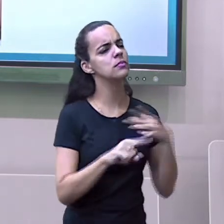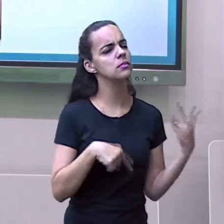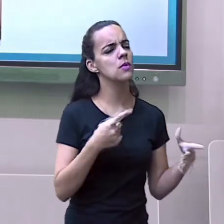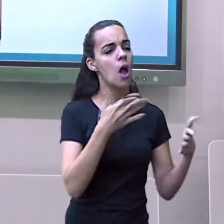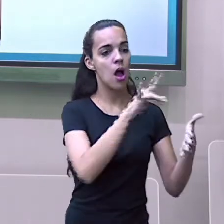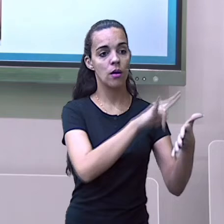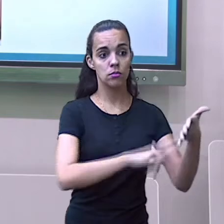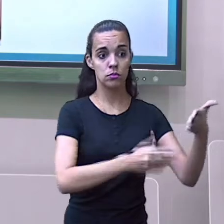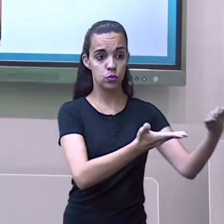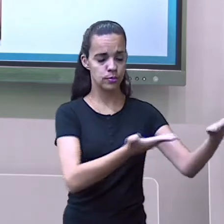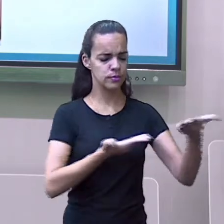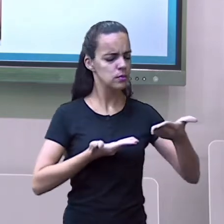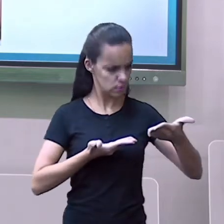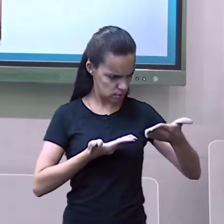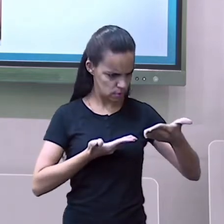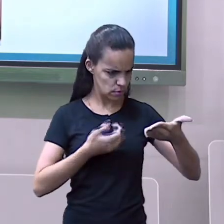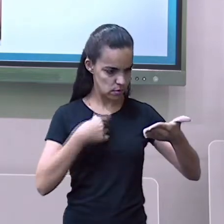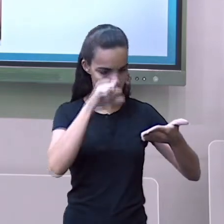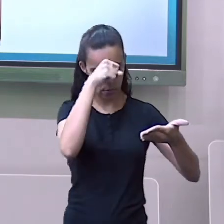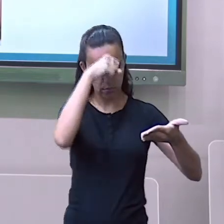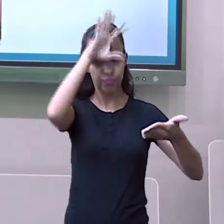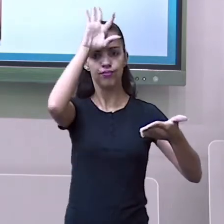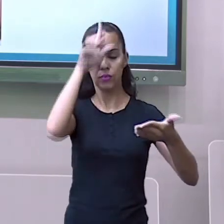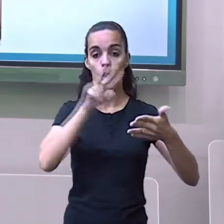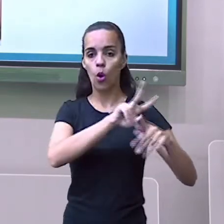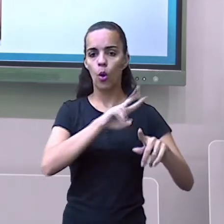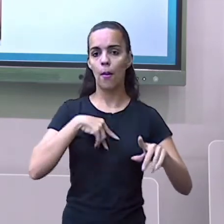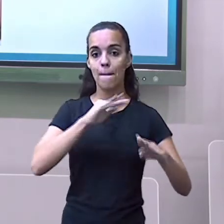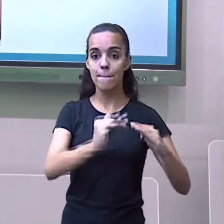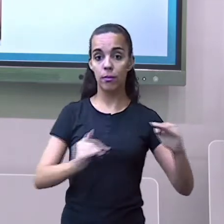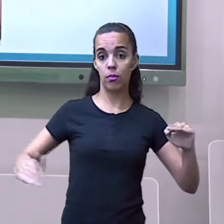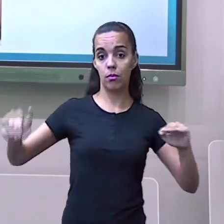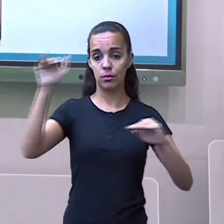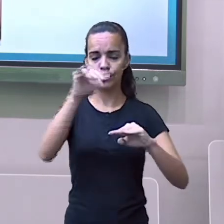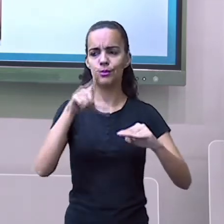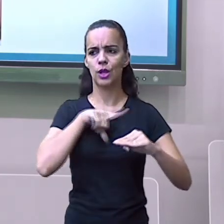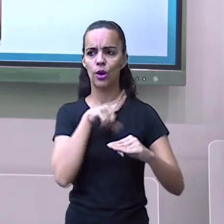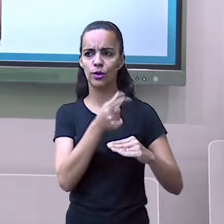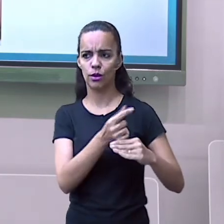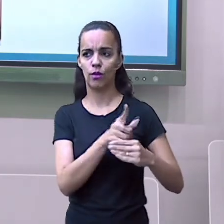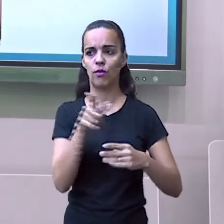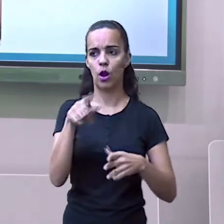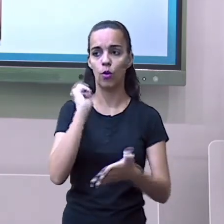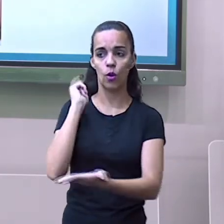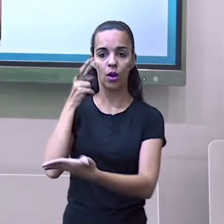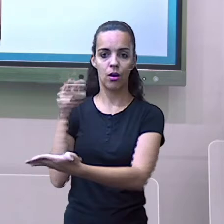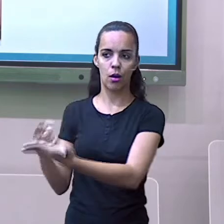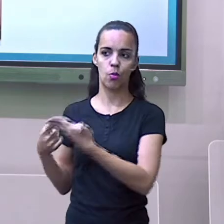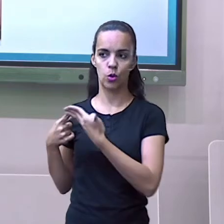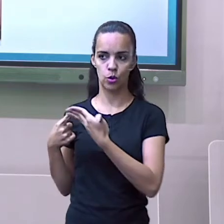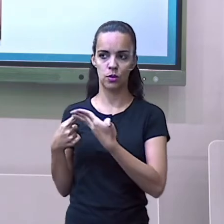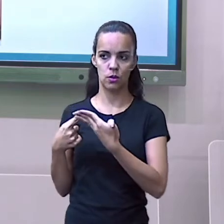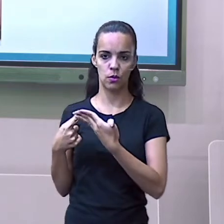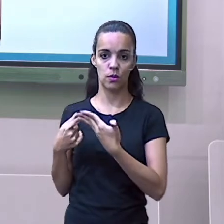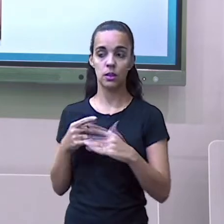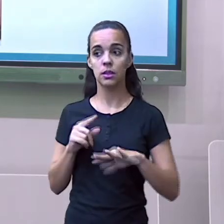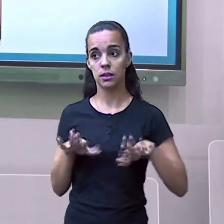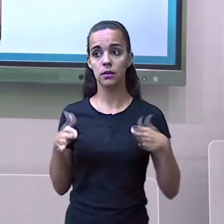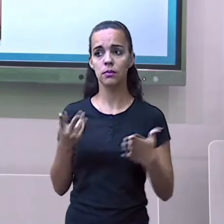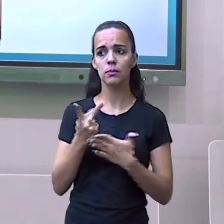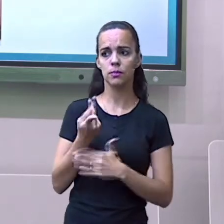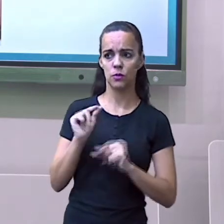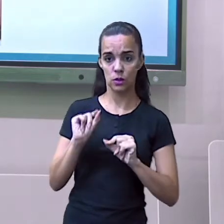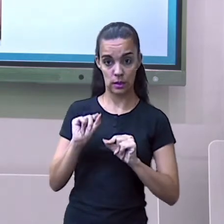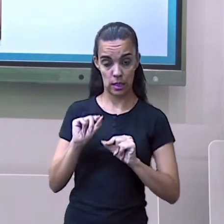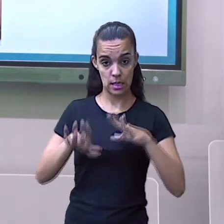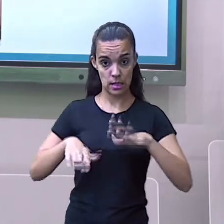são complicadas e acabam por incomodar muito quem recebe a fatura com um valor maior.